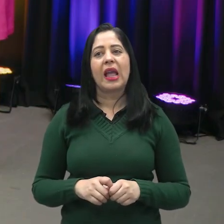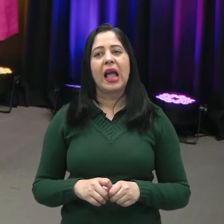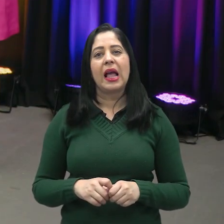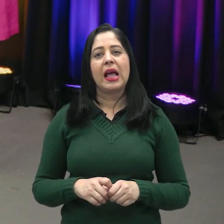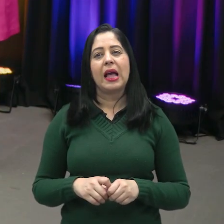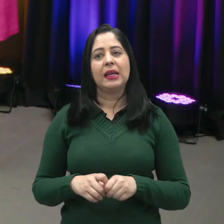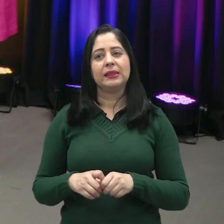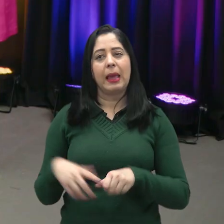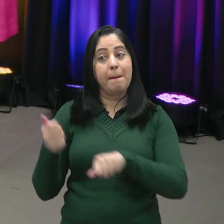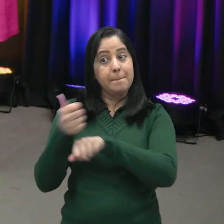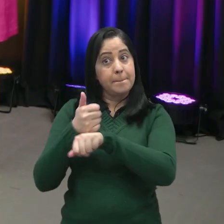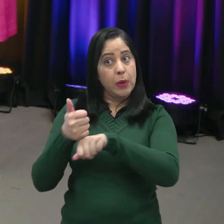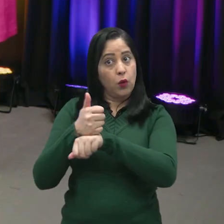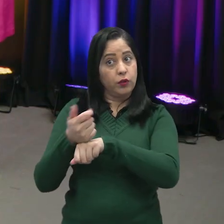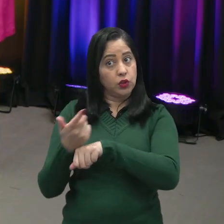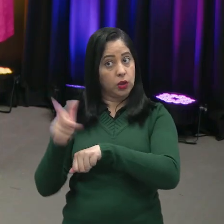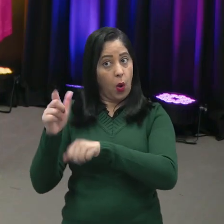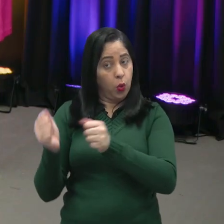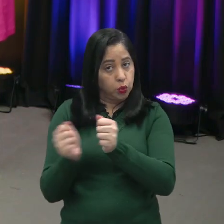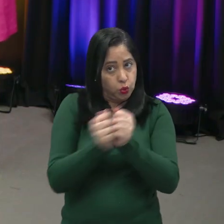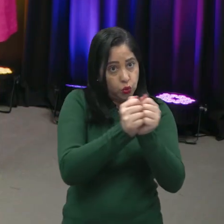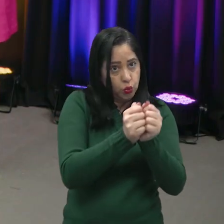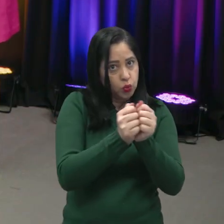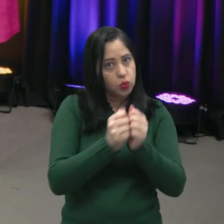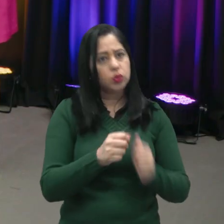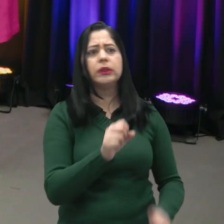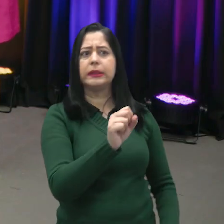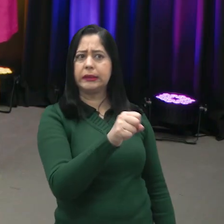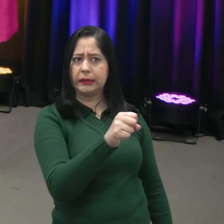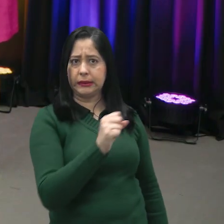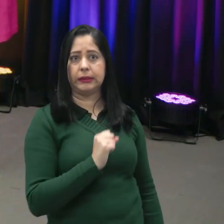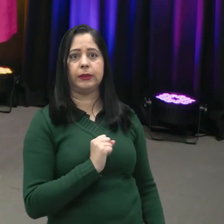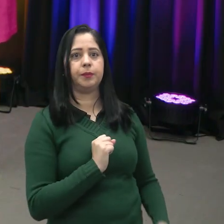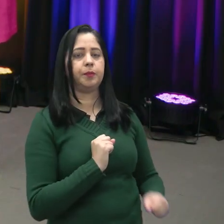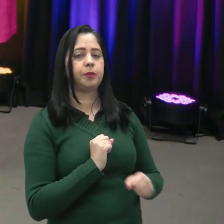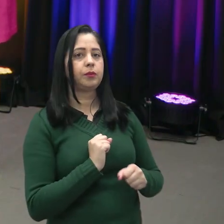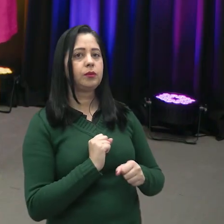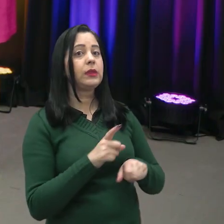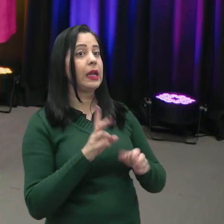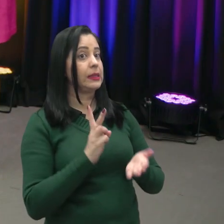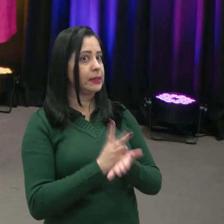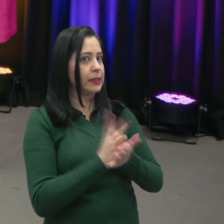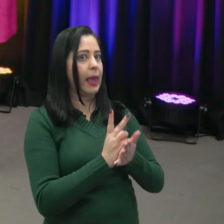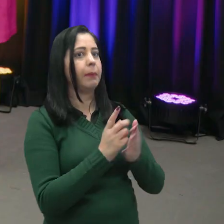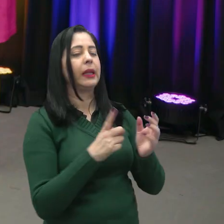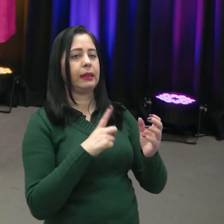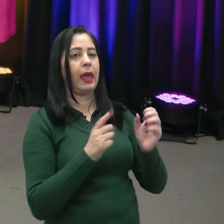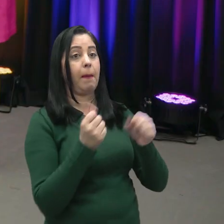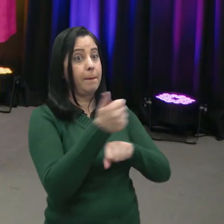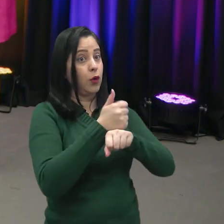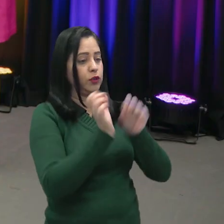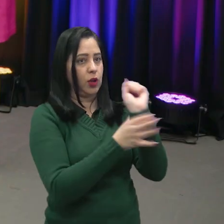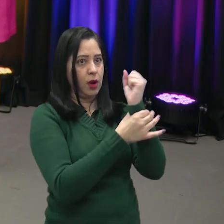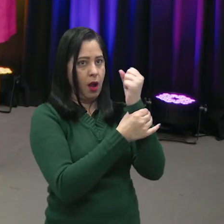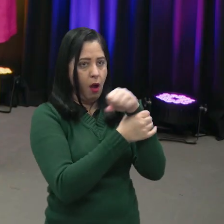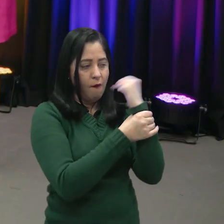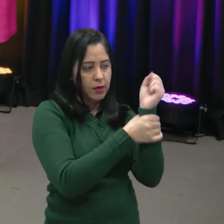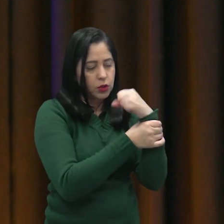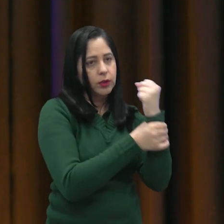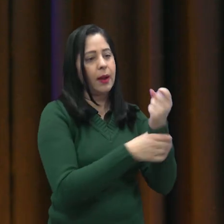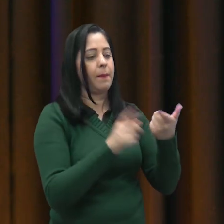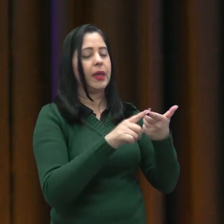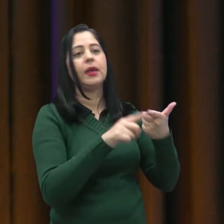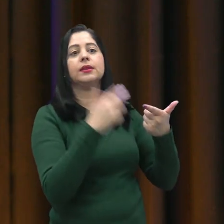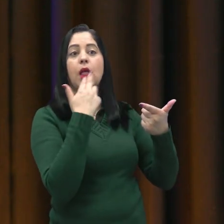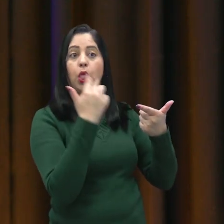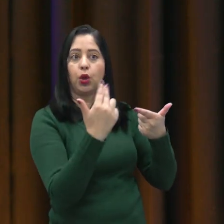outros profissionais para que eles possam ter um melhor rendimento? Sim, a gente tem acompanhamento de fisioterapeutas, né, de